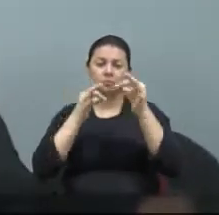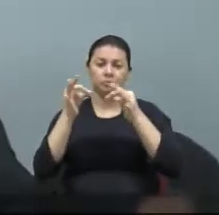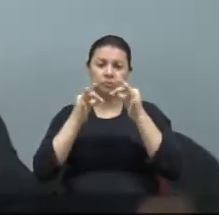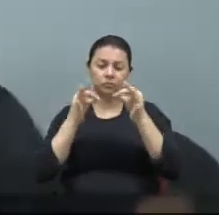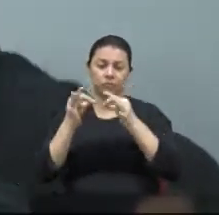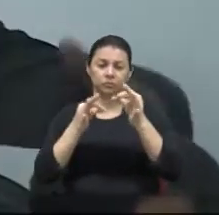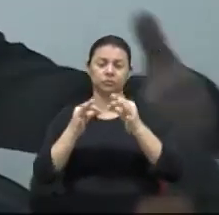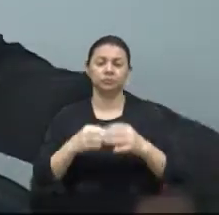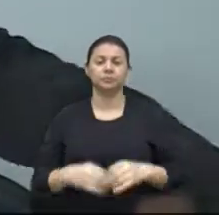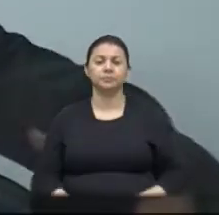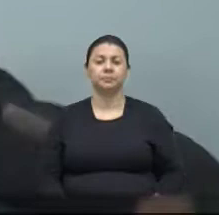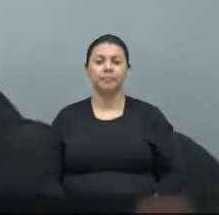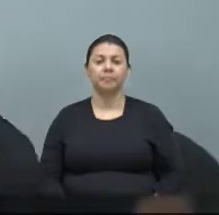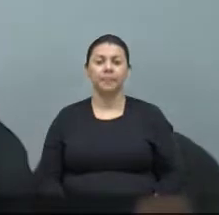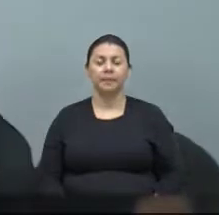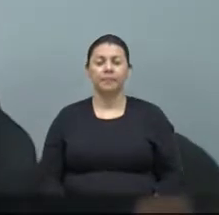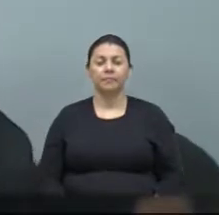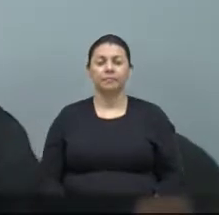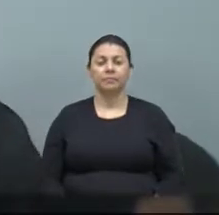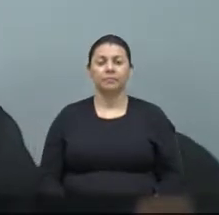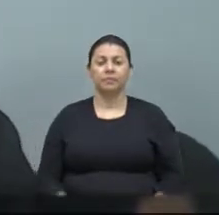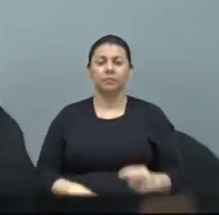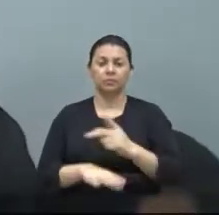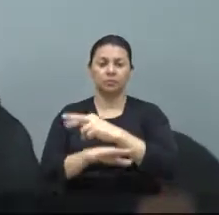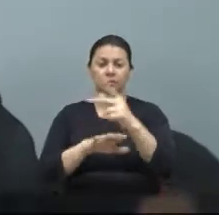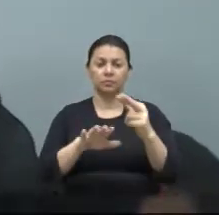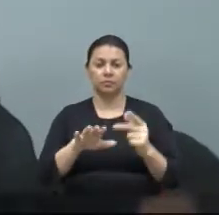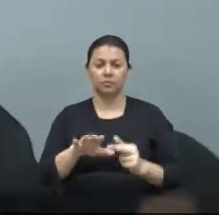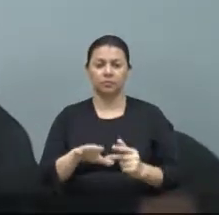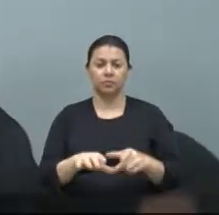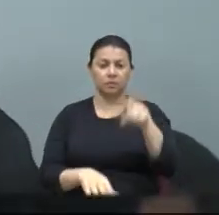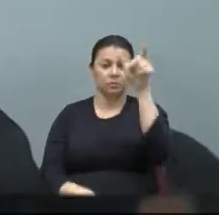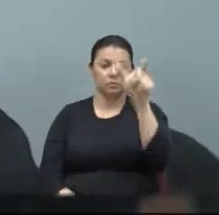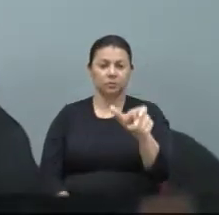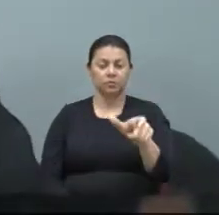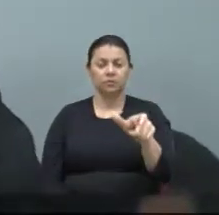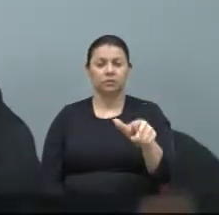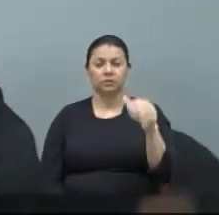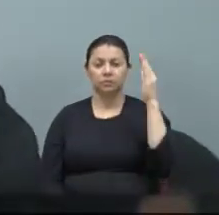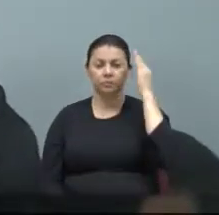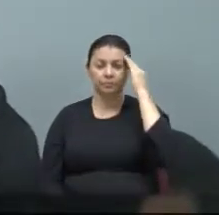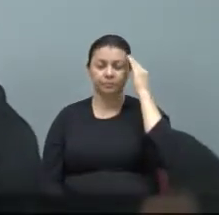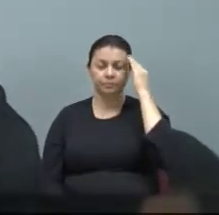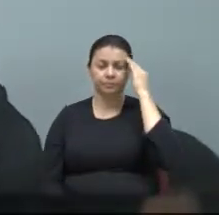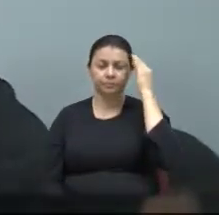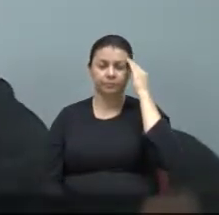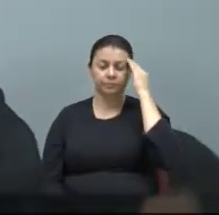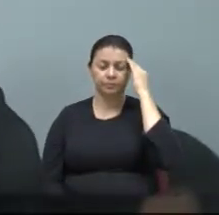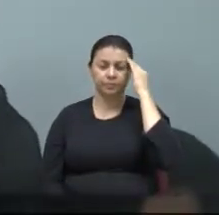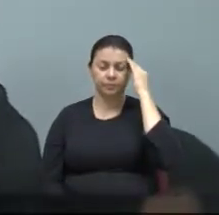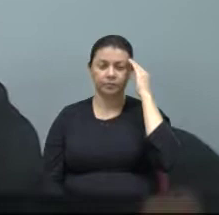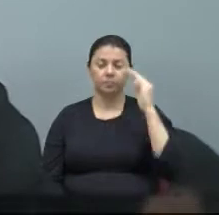uma igreja que faz um trabalho sério trabalho social a gente fica também